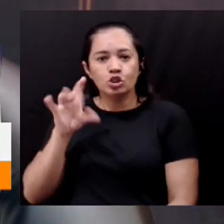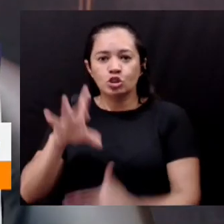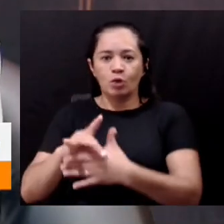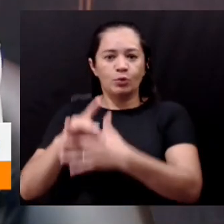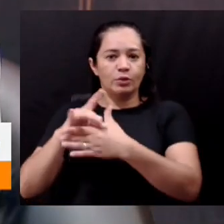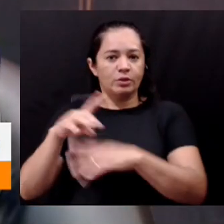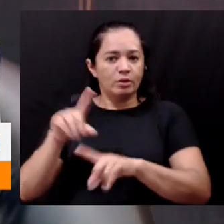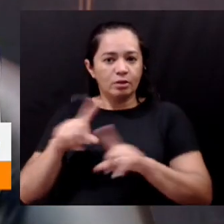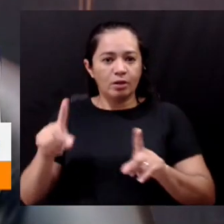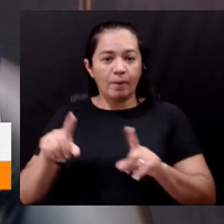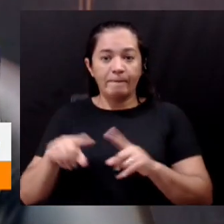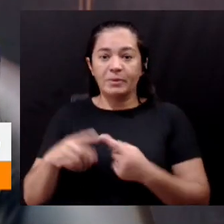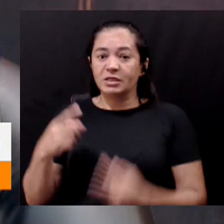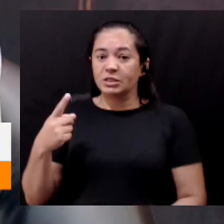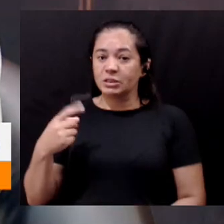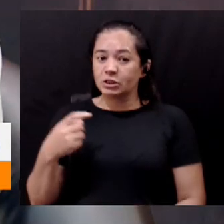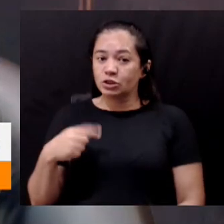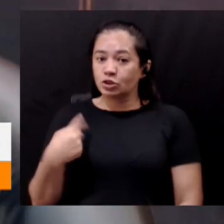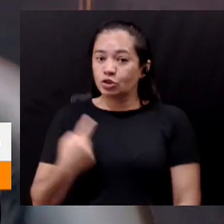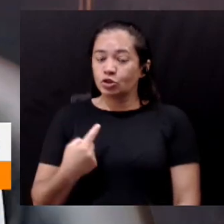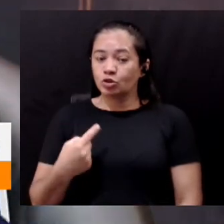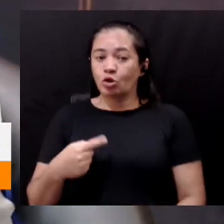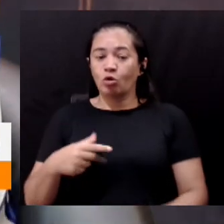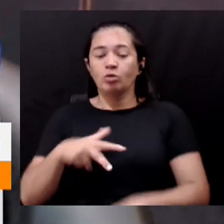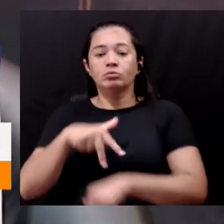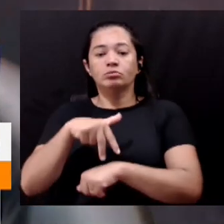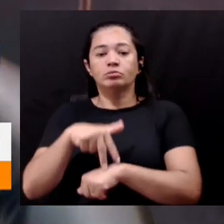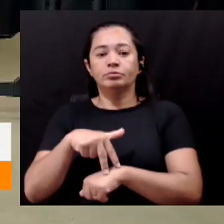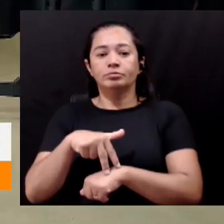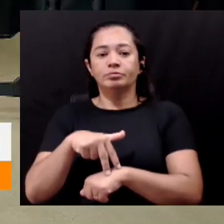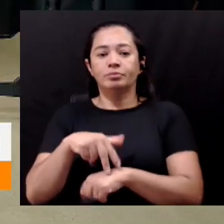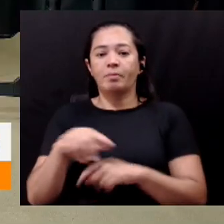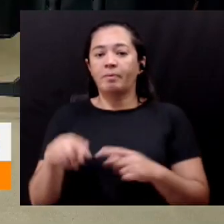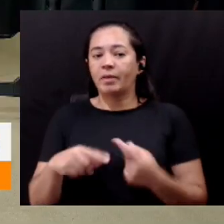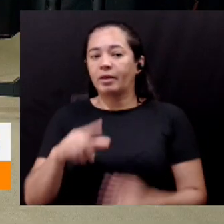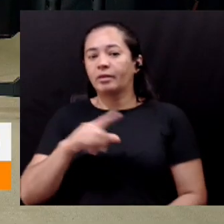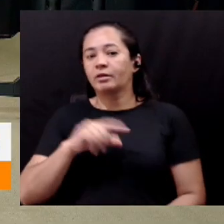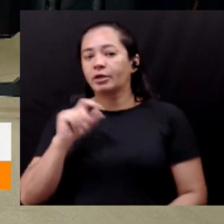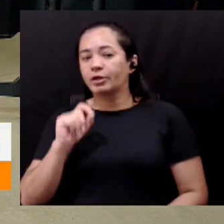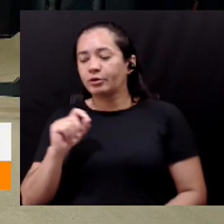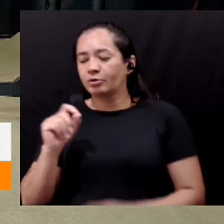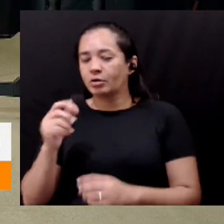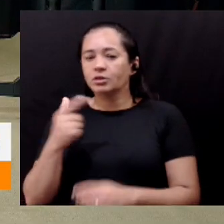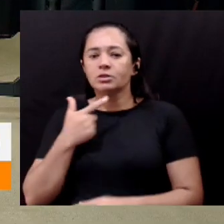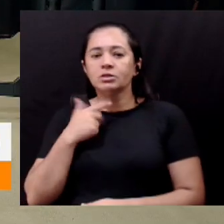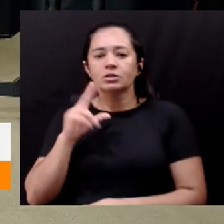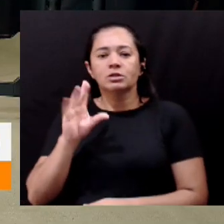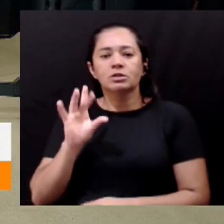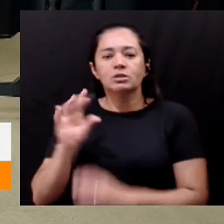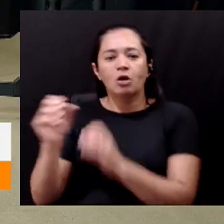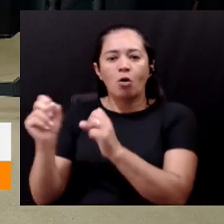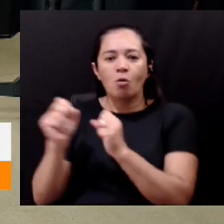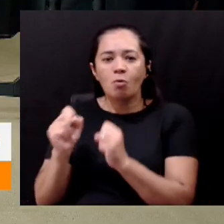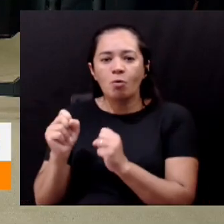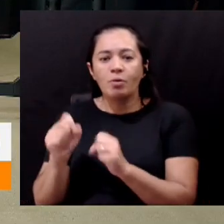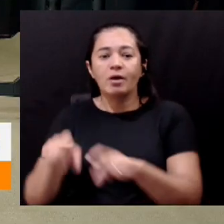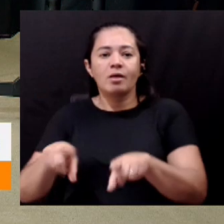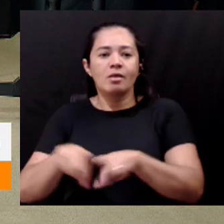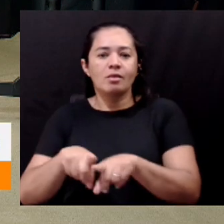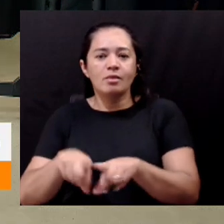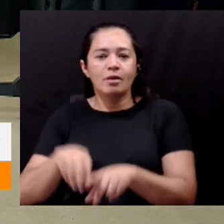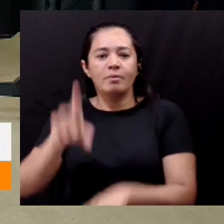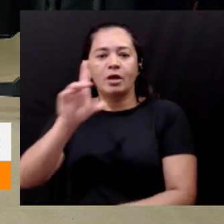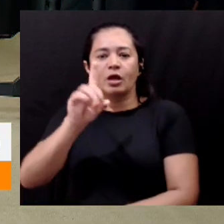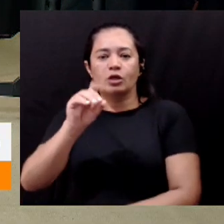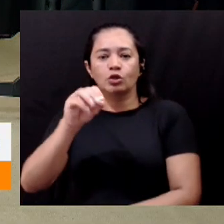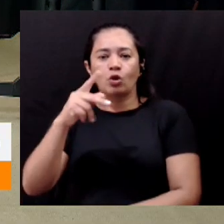numa posição ou é colocado numa posição, e aí tem a questão da sede do poder, tem a questão da dopamina, que é essa coisa da busca do poder, e aí